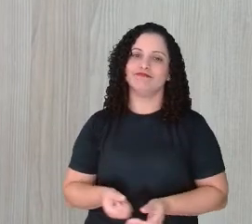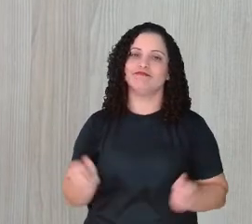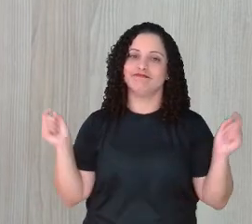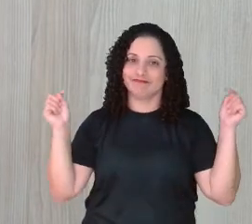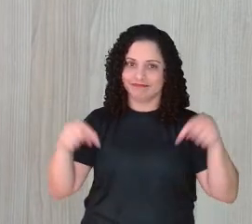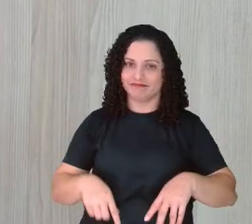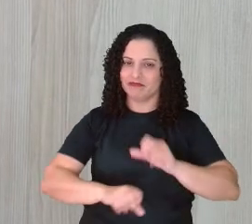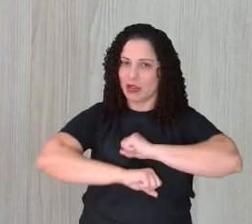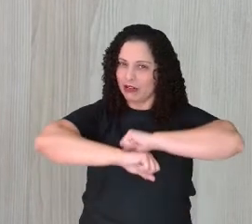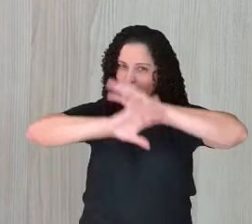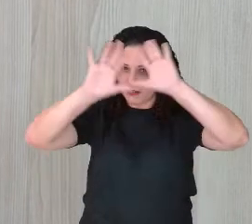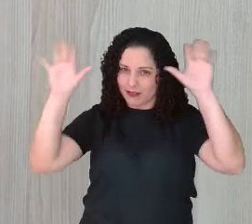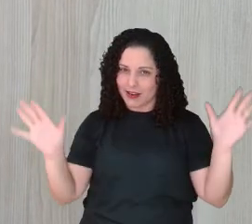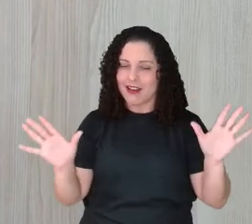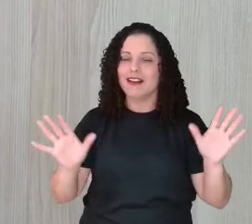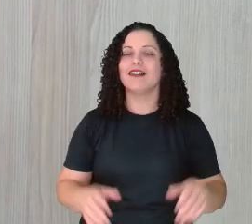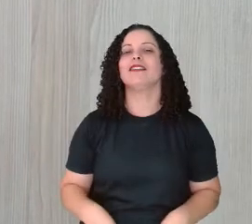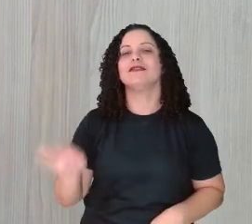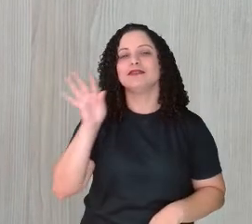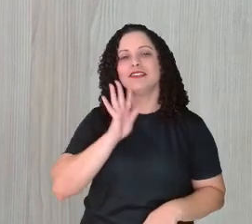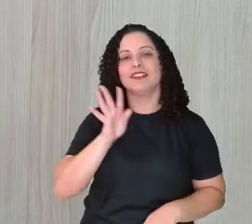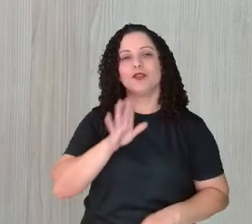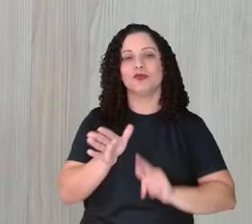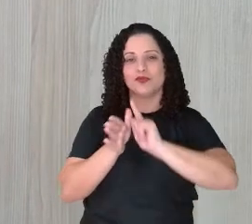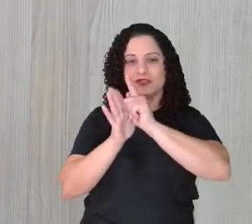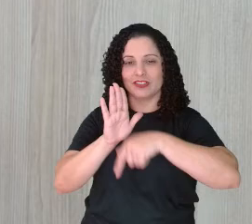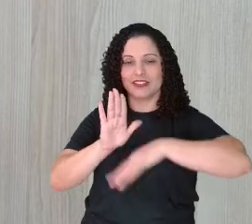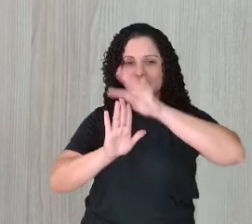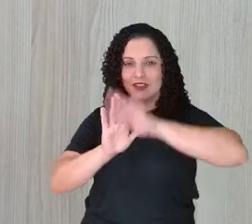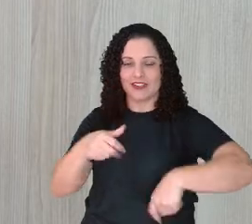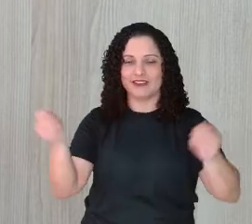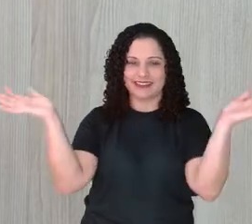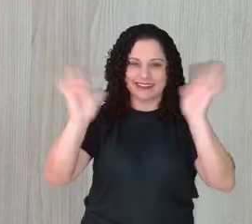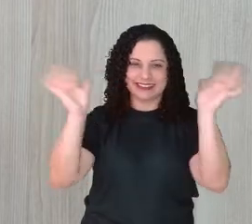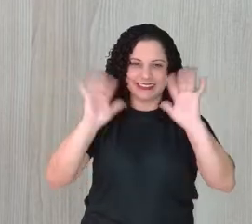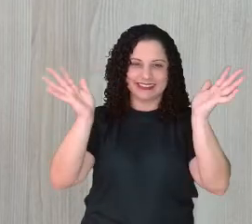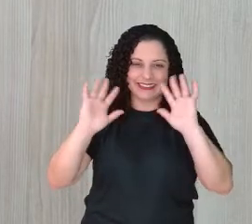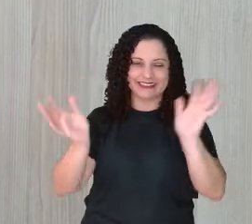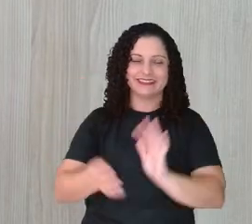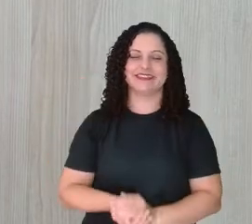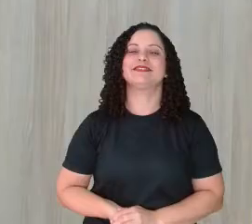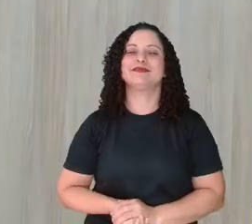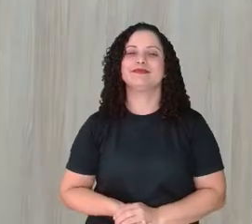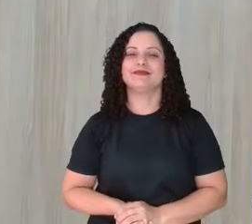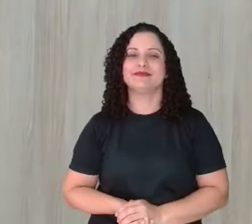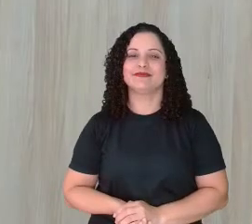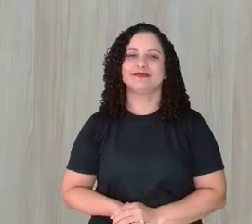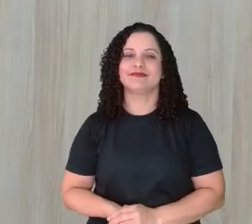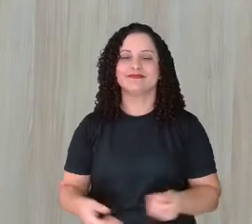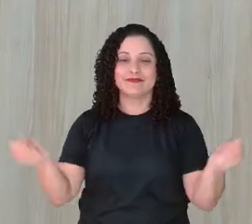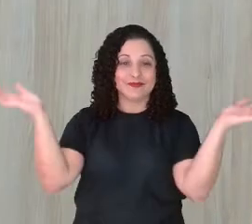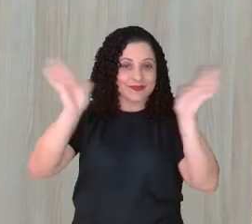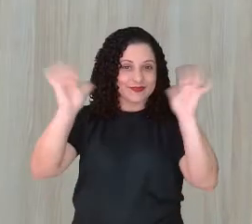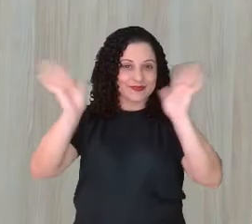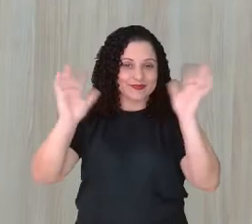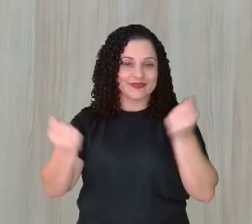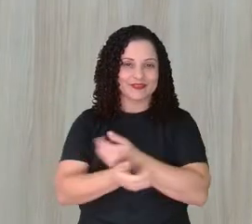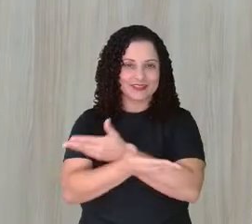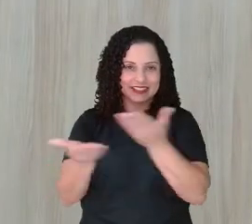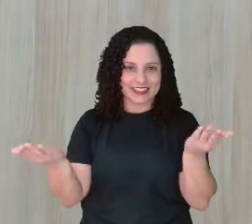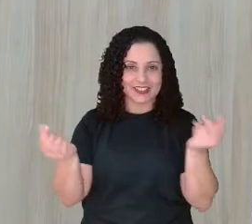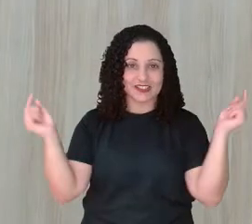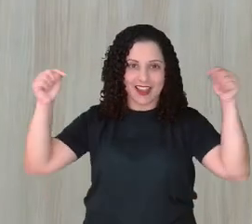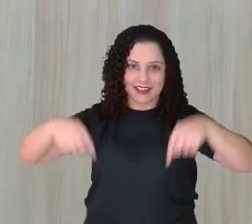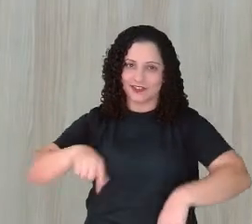boa e muito clara dos gêneros textuais, tá certo? Tchau, tchau. Até a próxima aula. Então, tchau, gente. Fico por